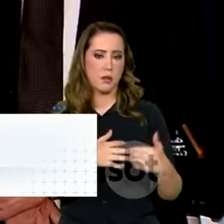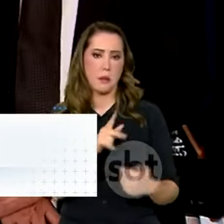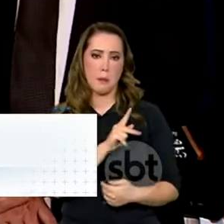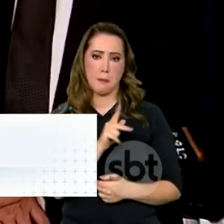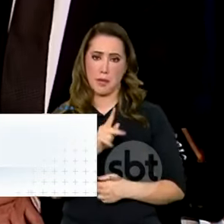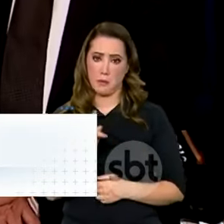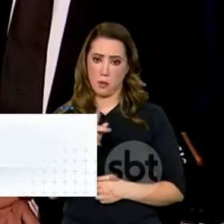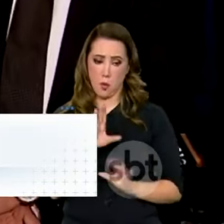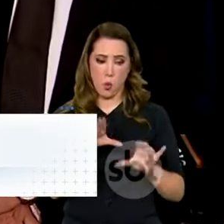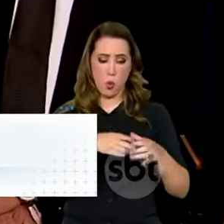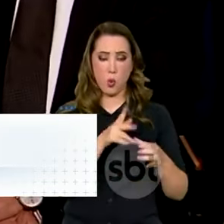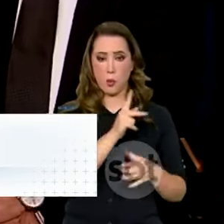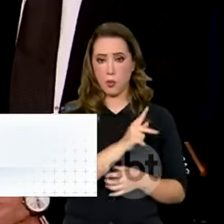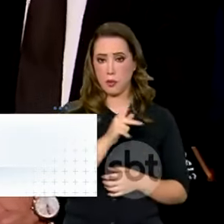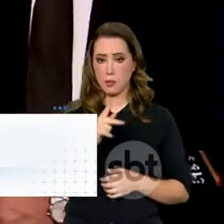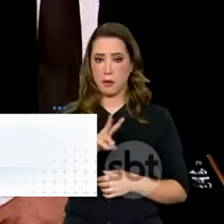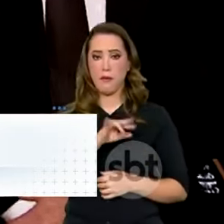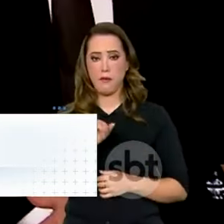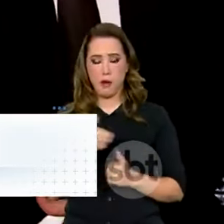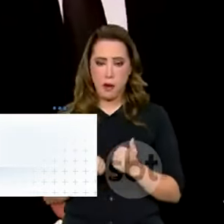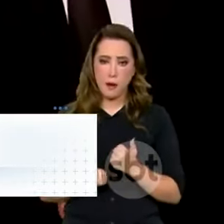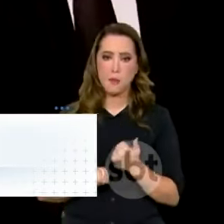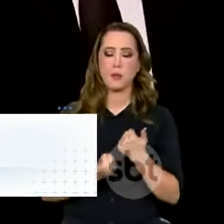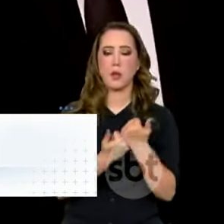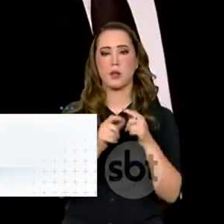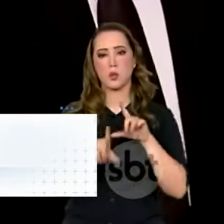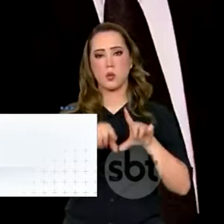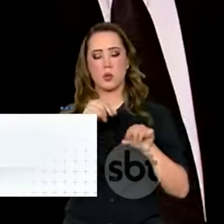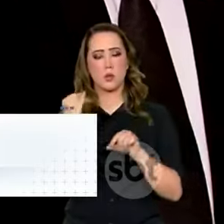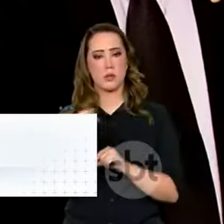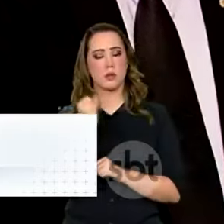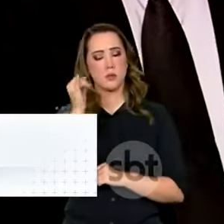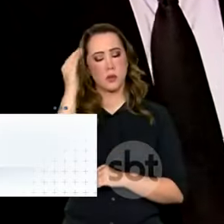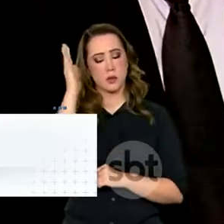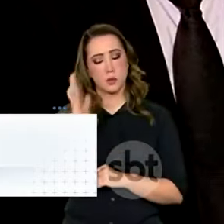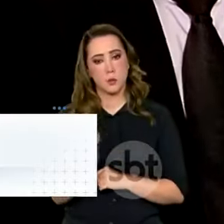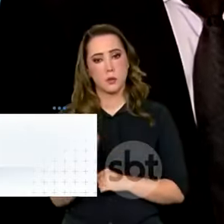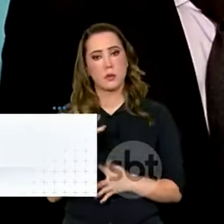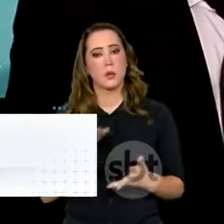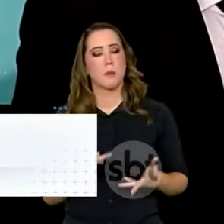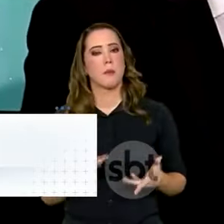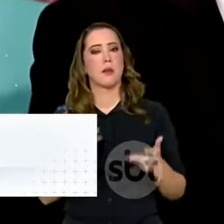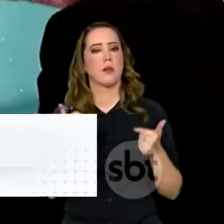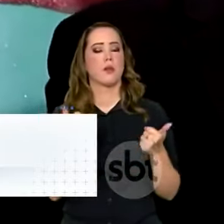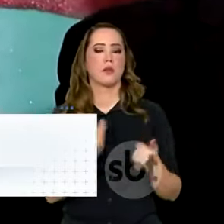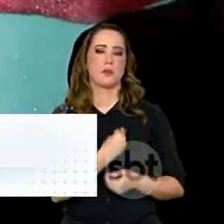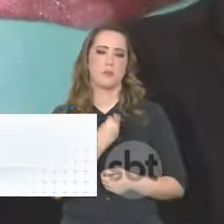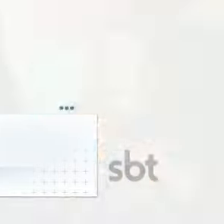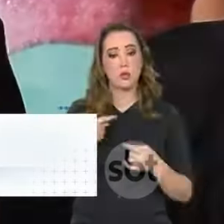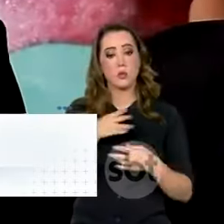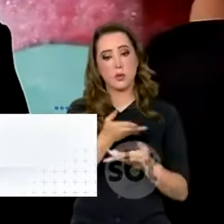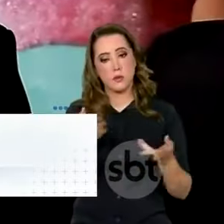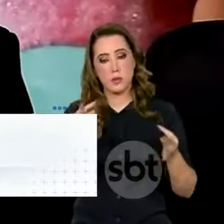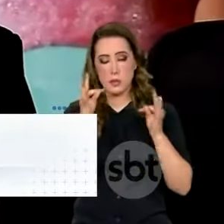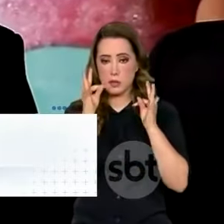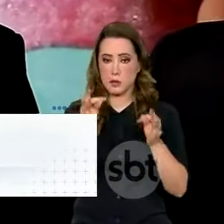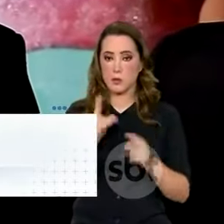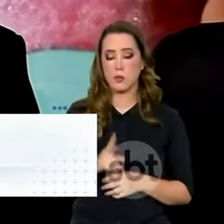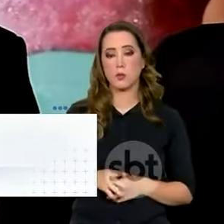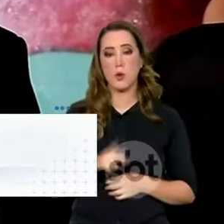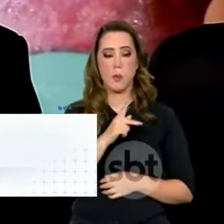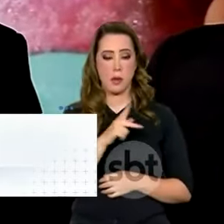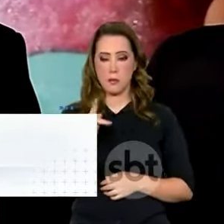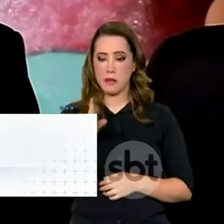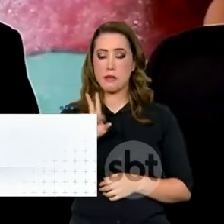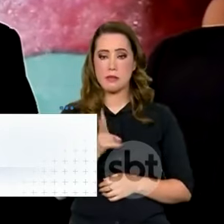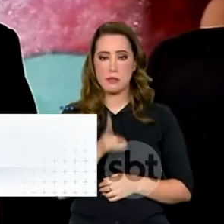Progressistas haverá de acompanhar as grandes decisões nacionais e principalmente aquelas que melhoram a qualidade de vida de cada brasileiro e cada brasileira. O PP sempre esteve